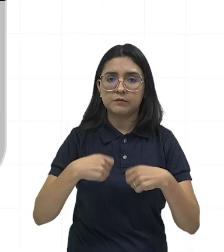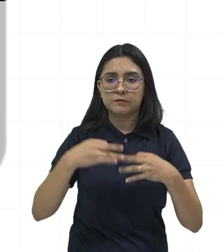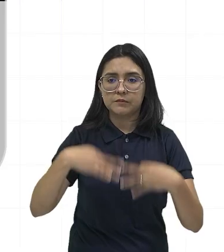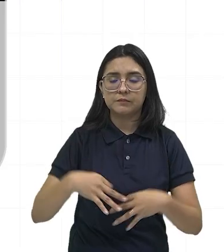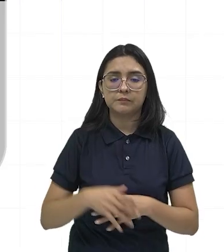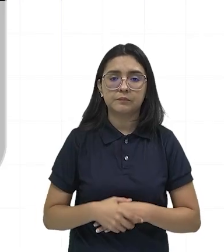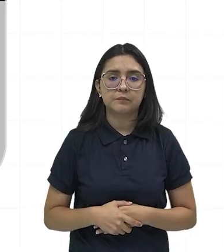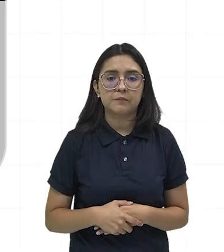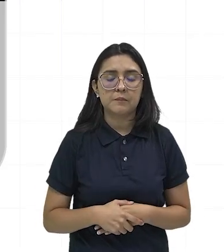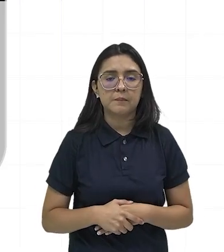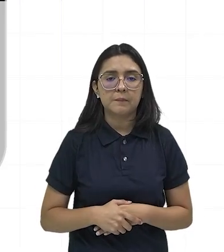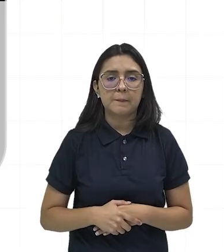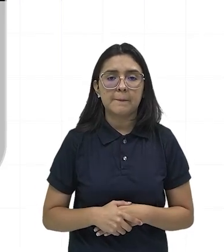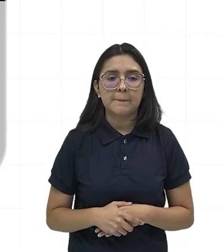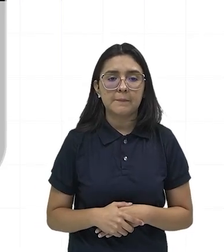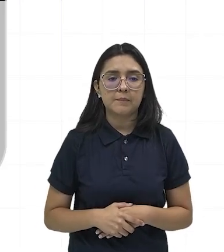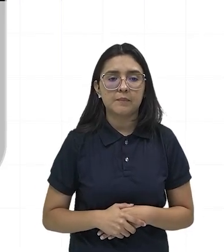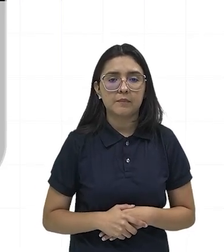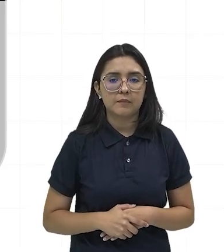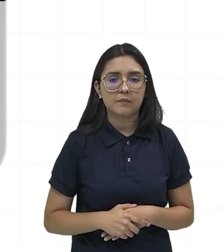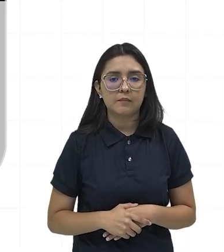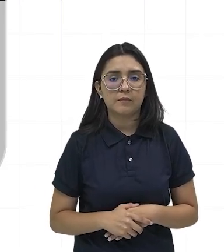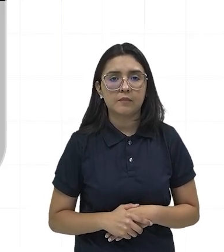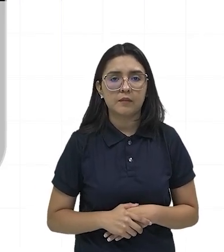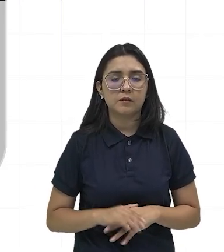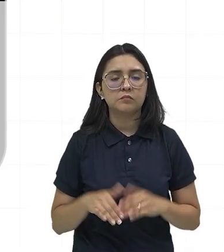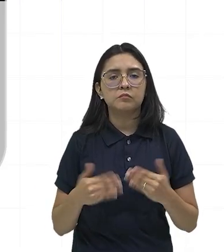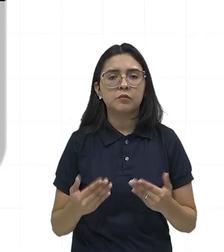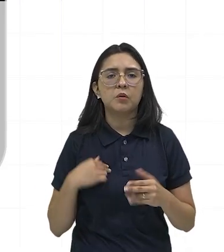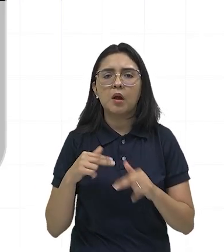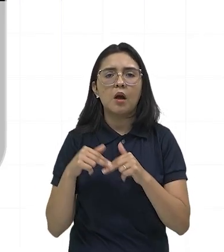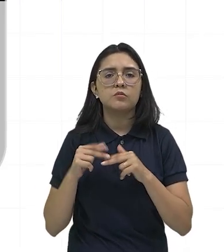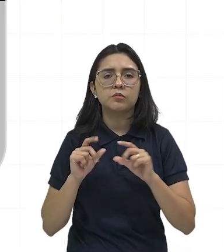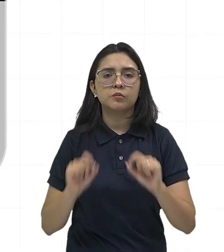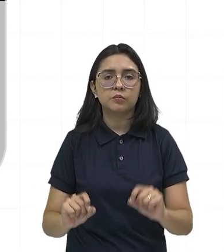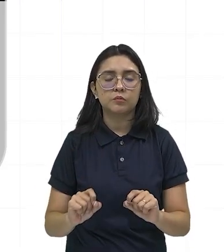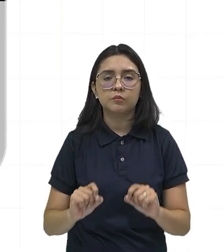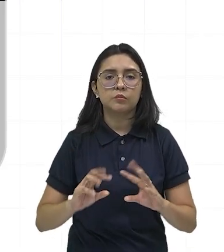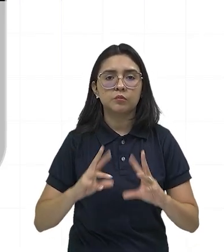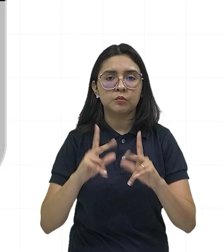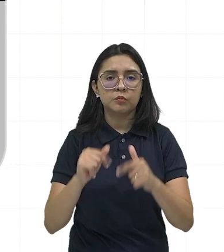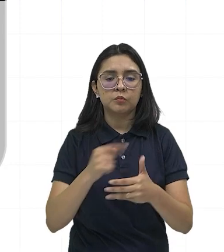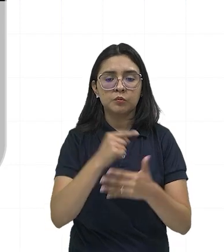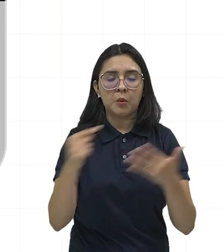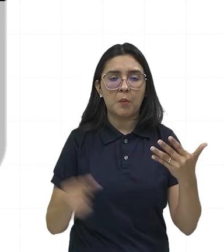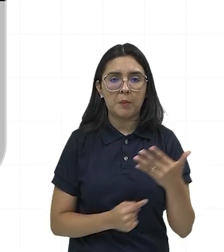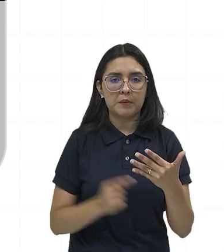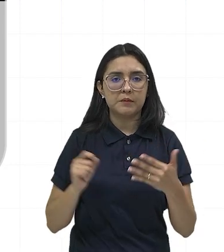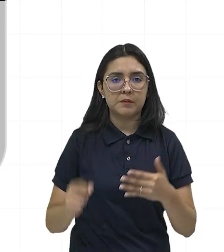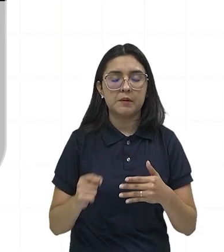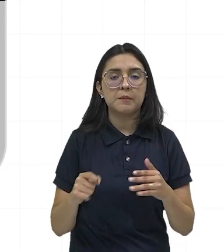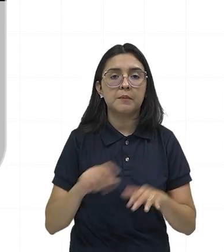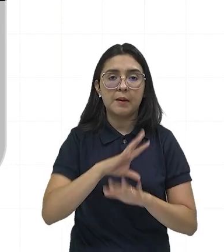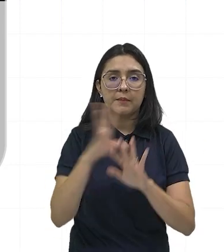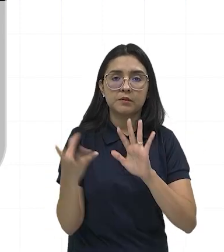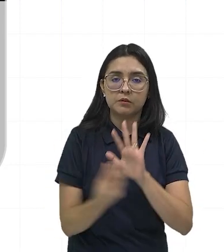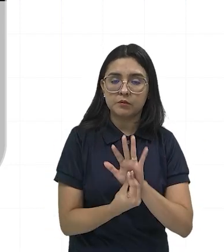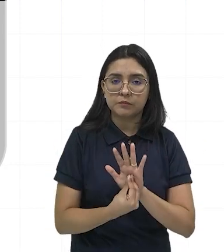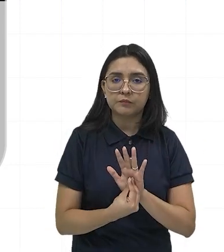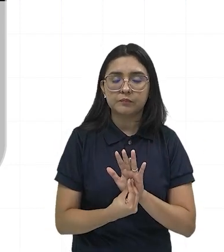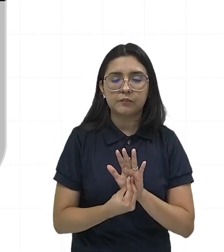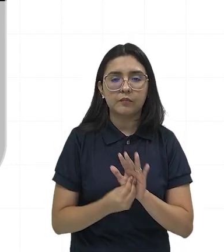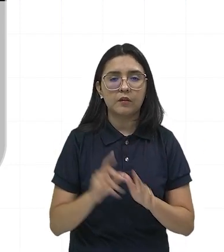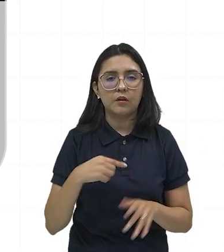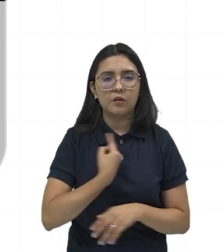certo? E quais são as causas, né, de tudo isso para a Amazônia, né? Então, nós